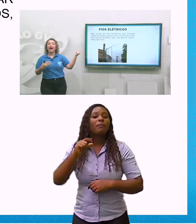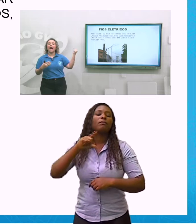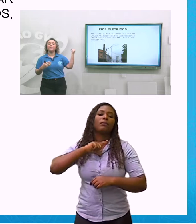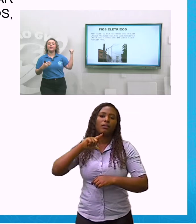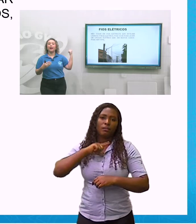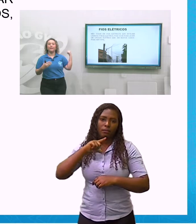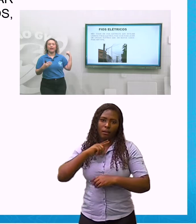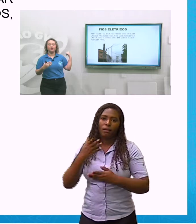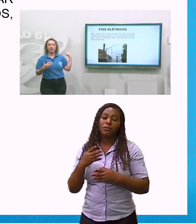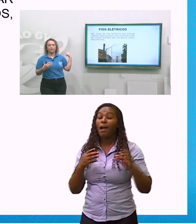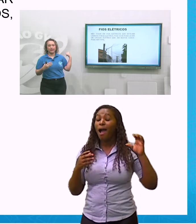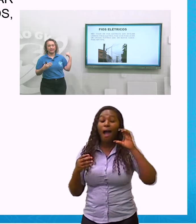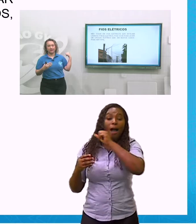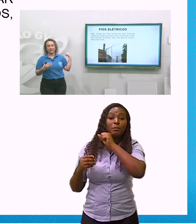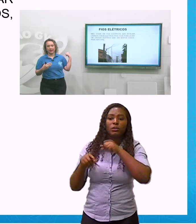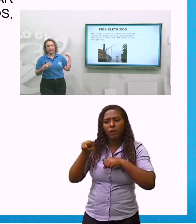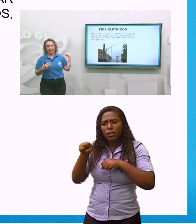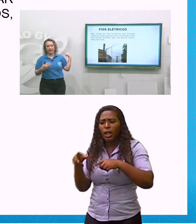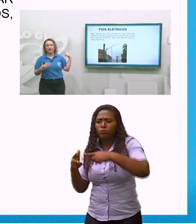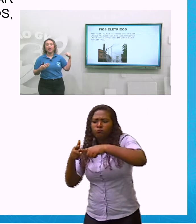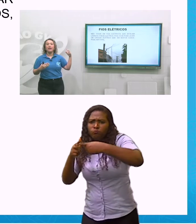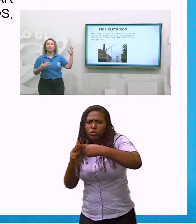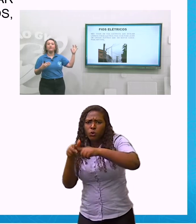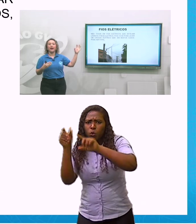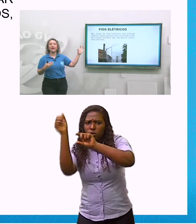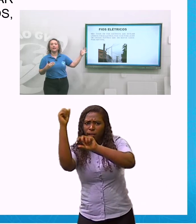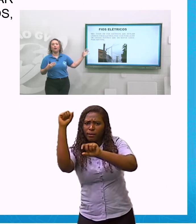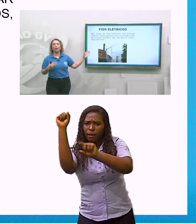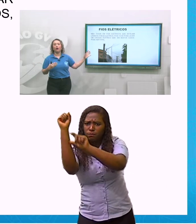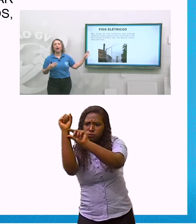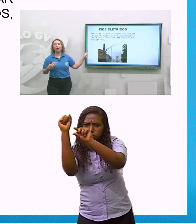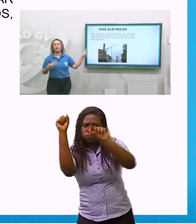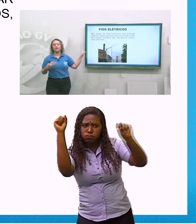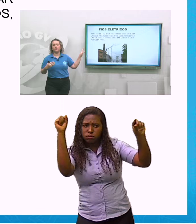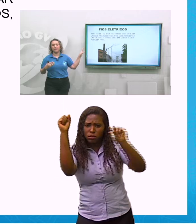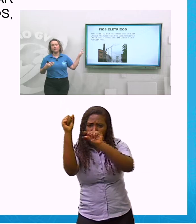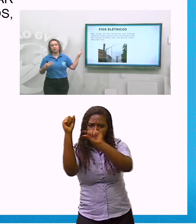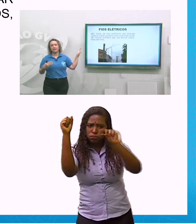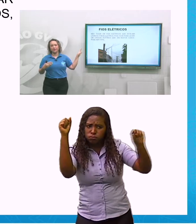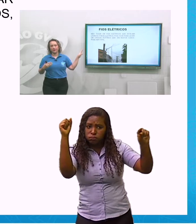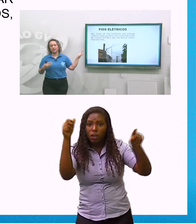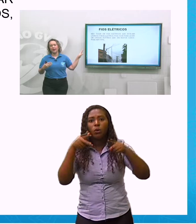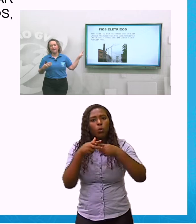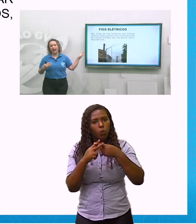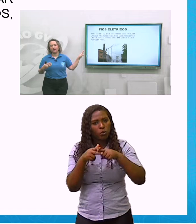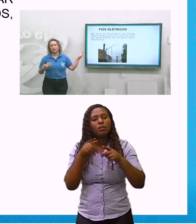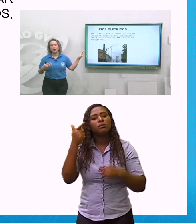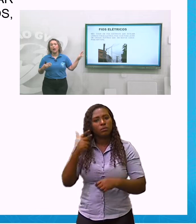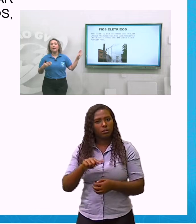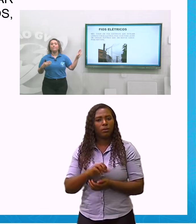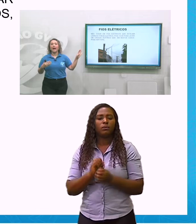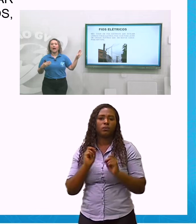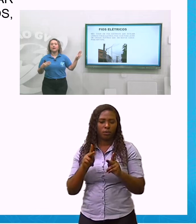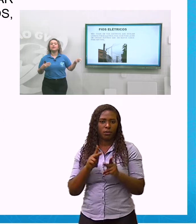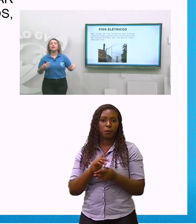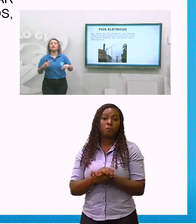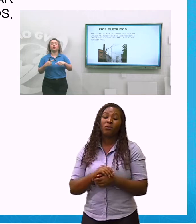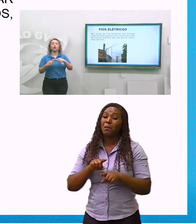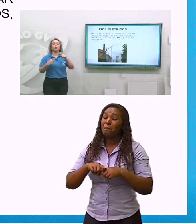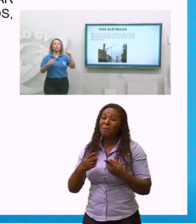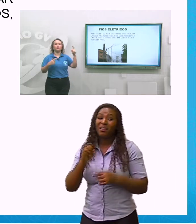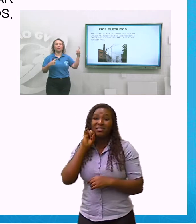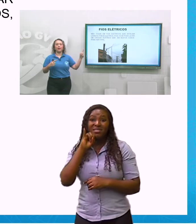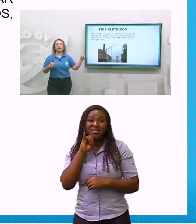avisar, rapidamente a empresa vai saber e vai até o local fazer os devidos reparos. Mas